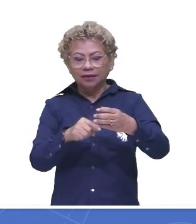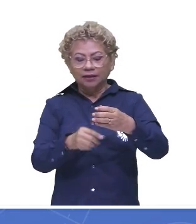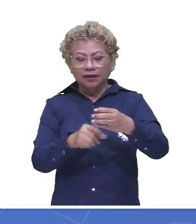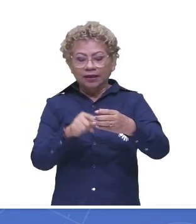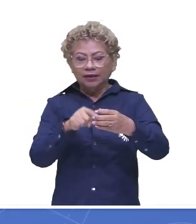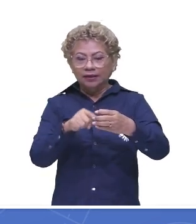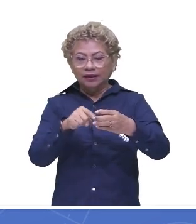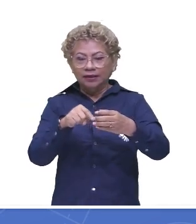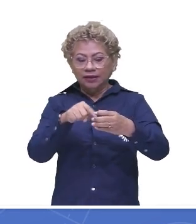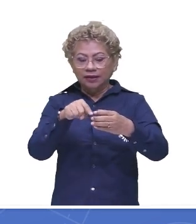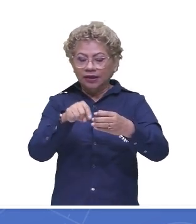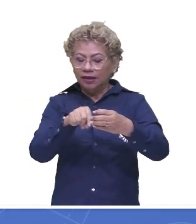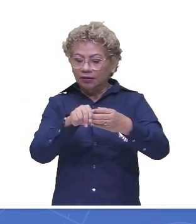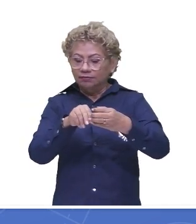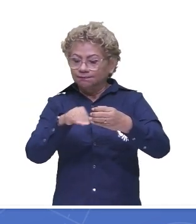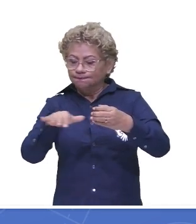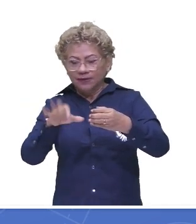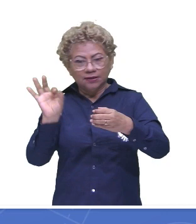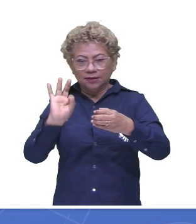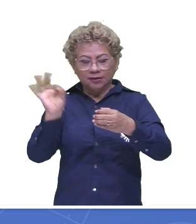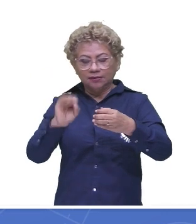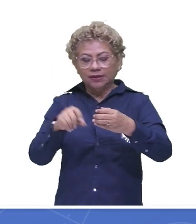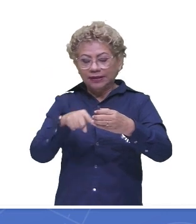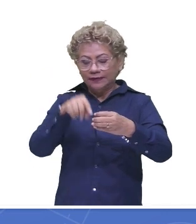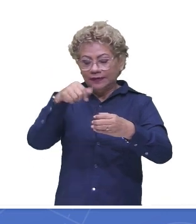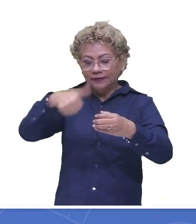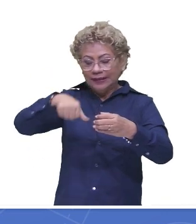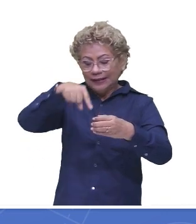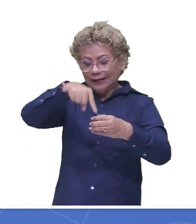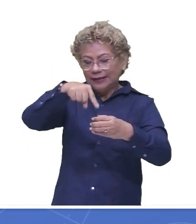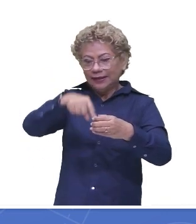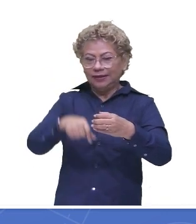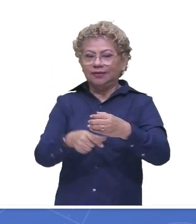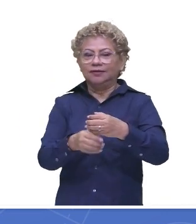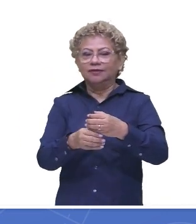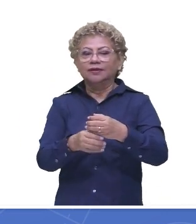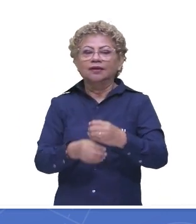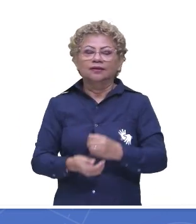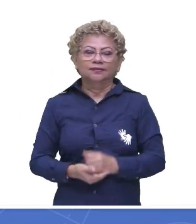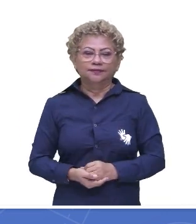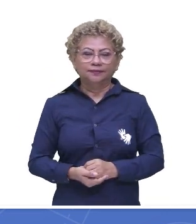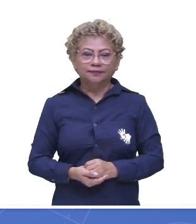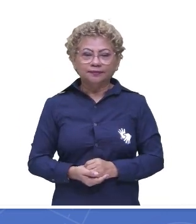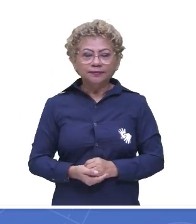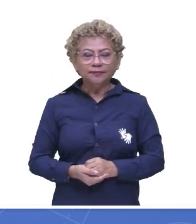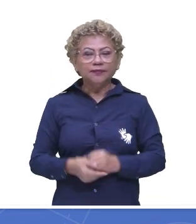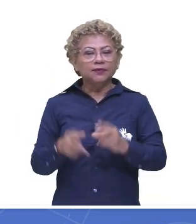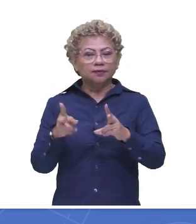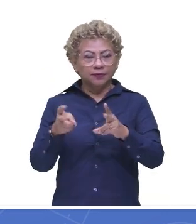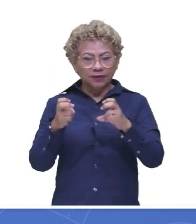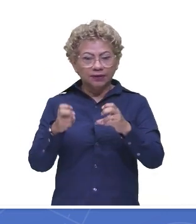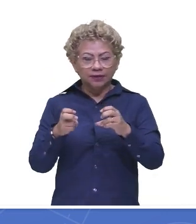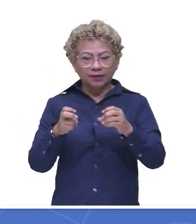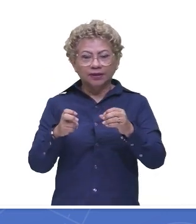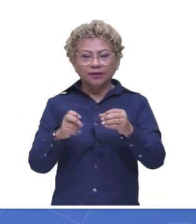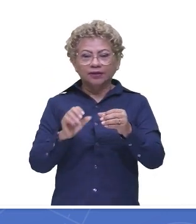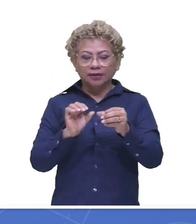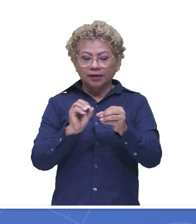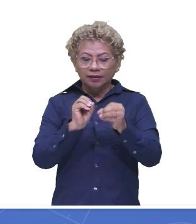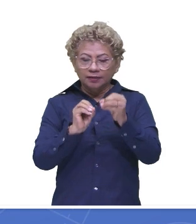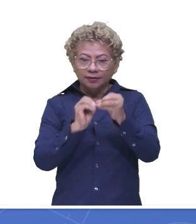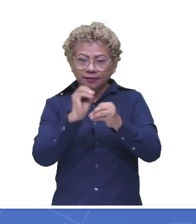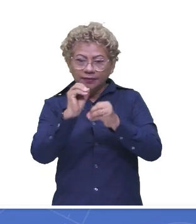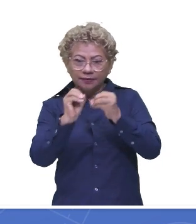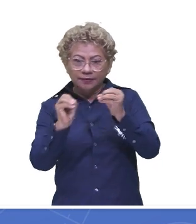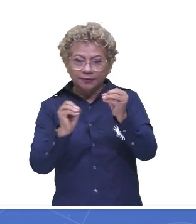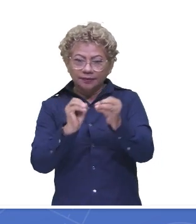vai depender ali do recipiente que o contém. Olha só, aí as partículas já estão muito desorganizadas, tá